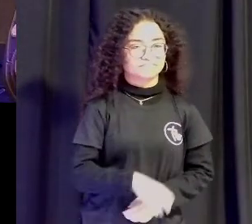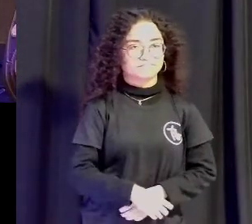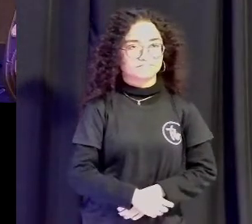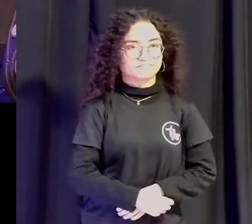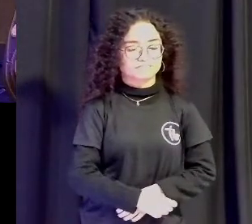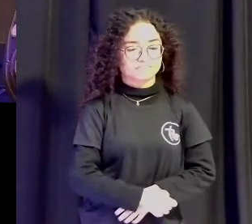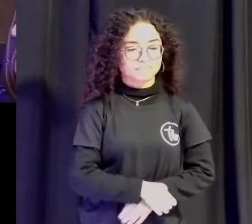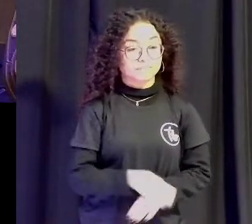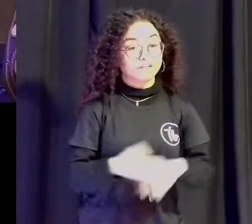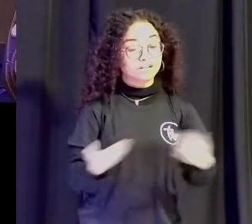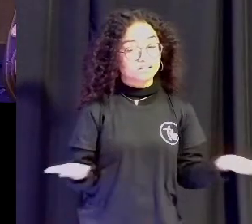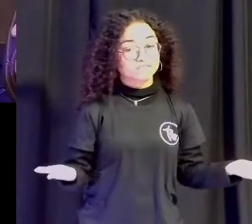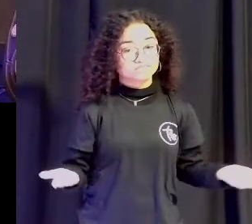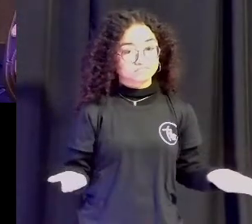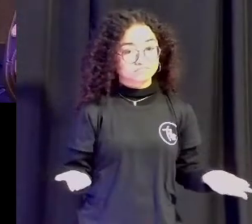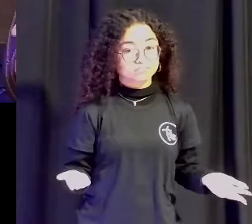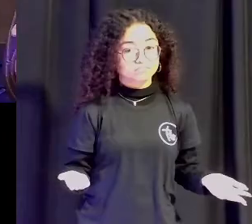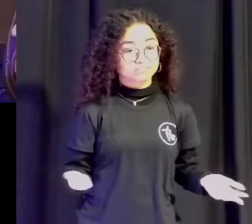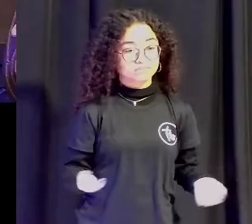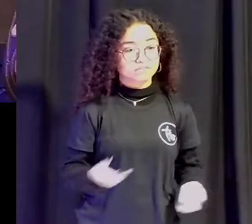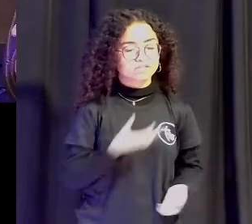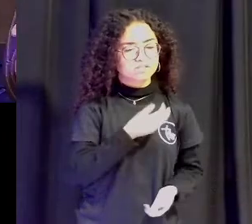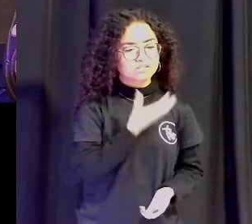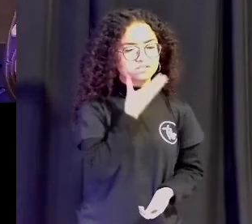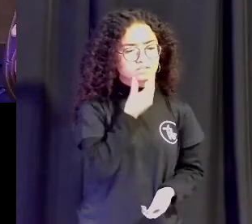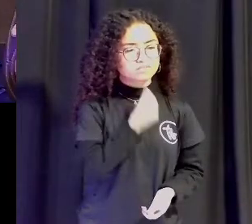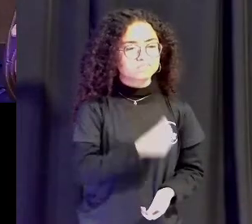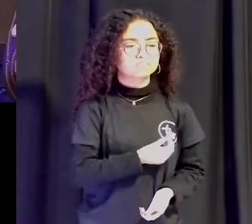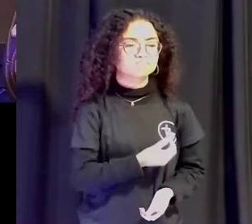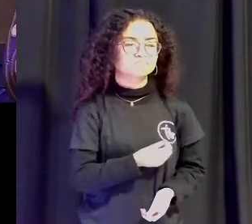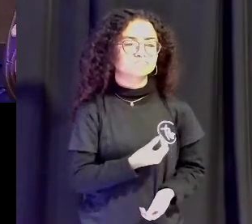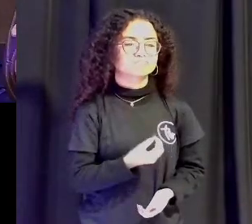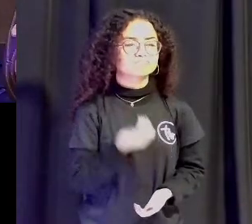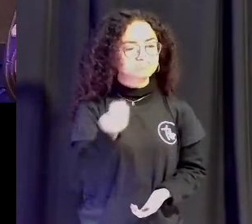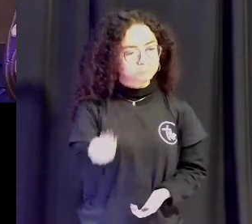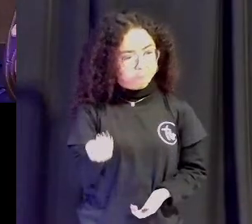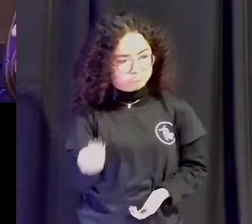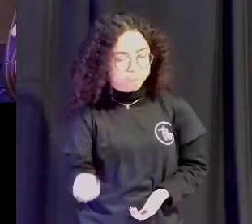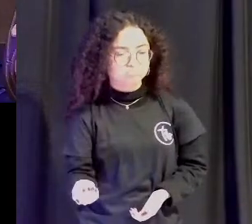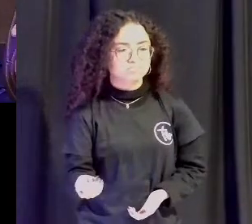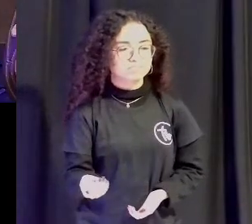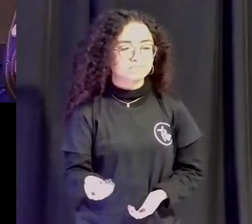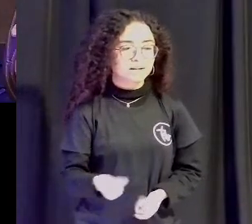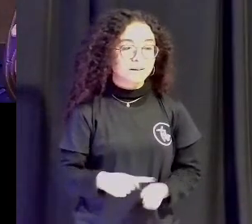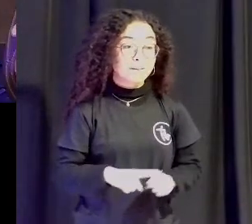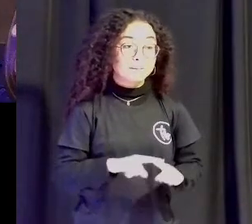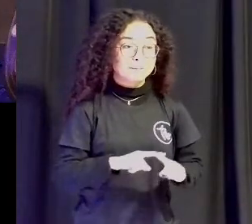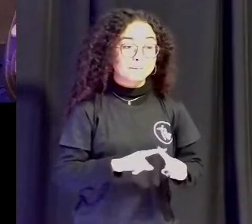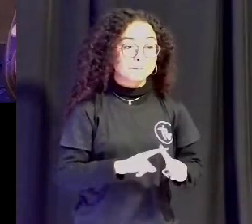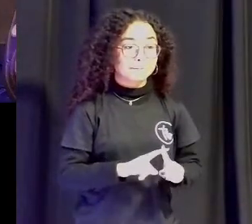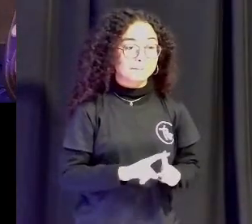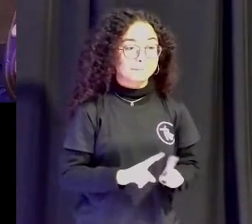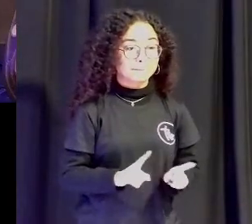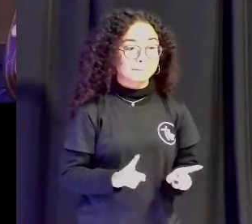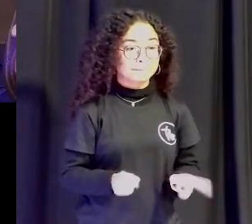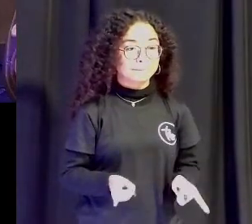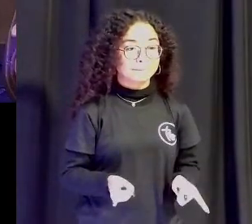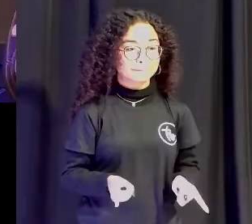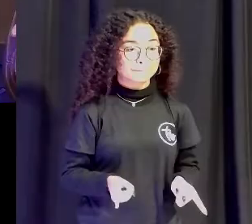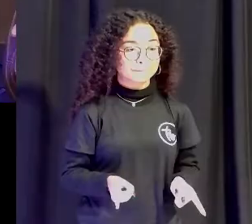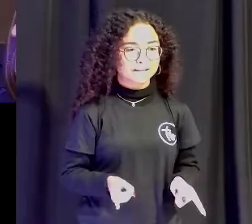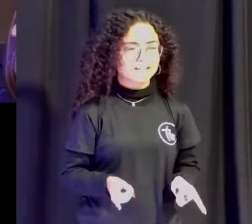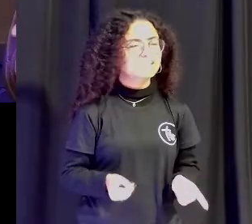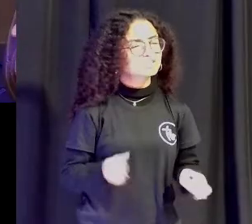Então ele vai viver destas esmolas, mas justo numa das